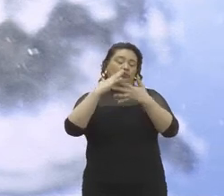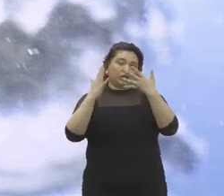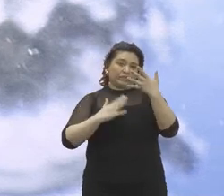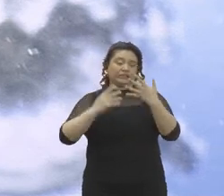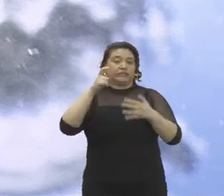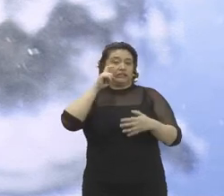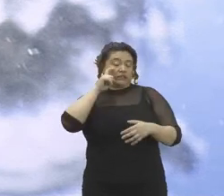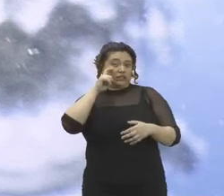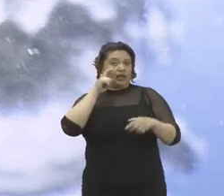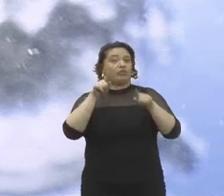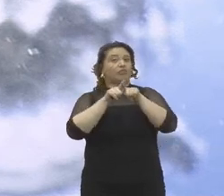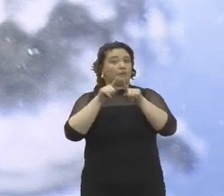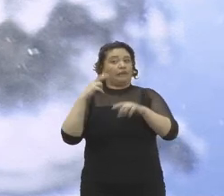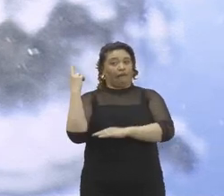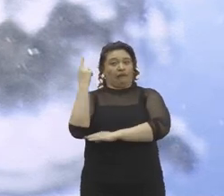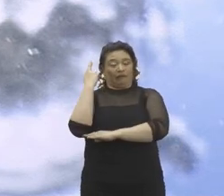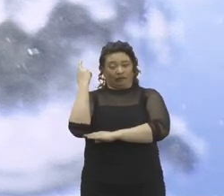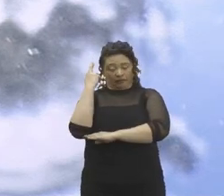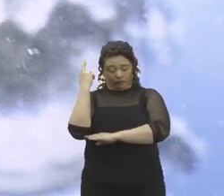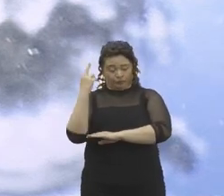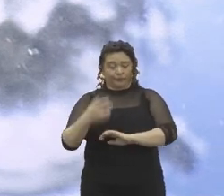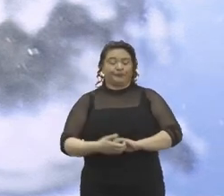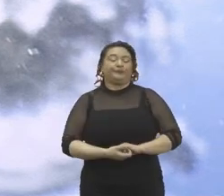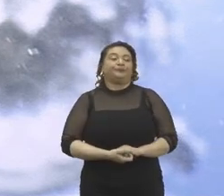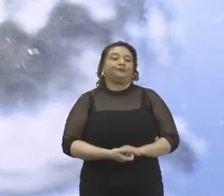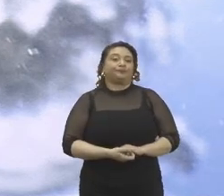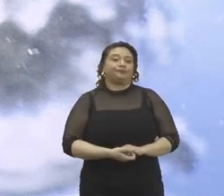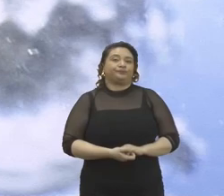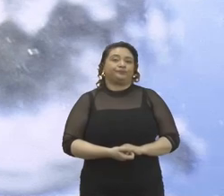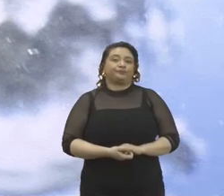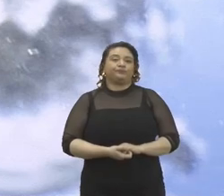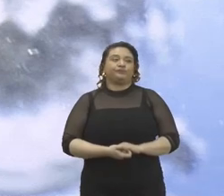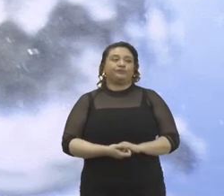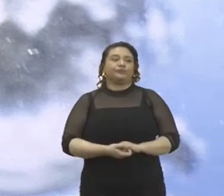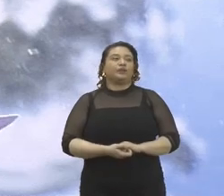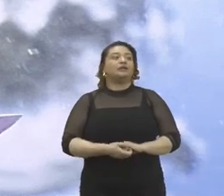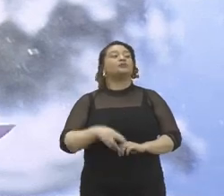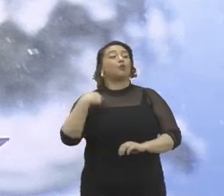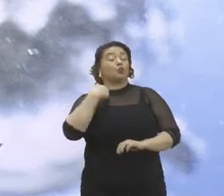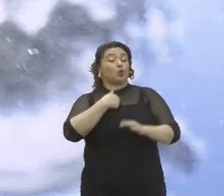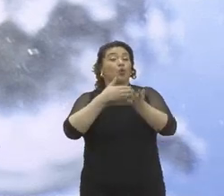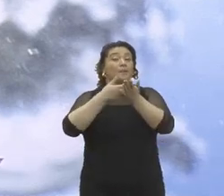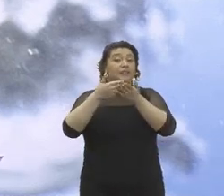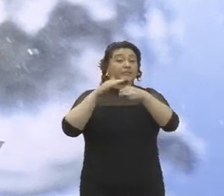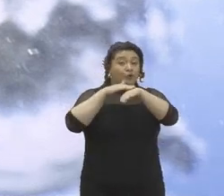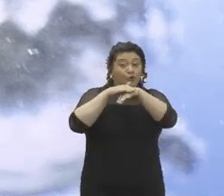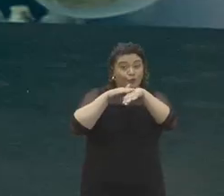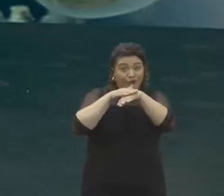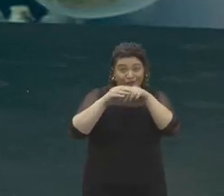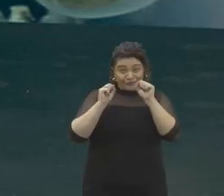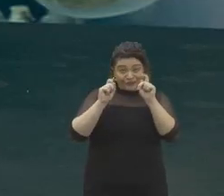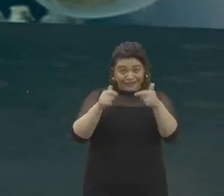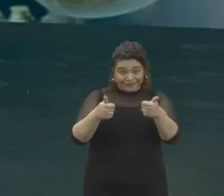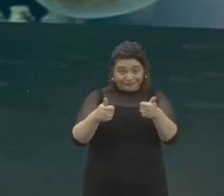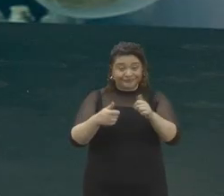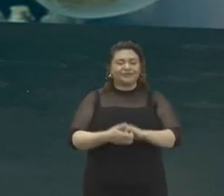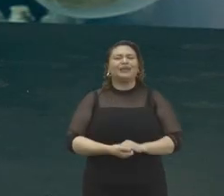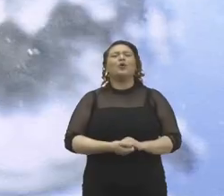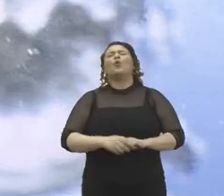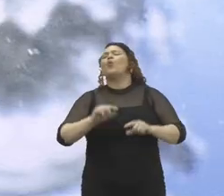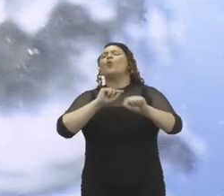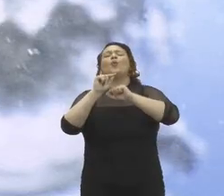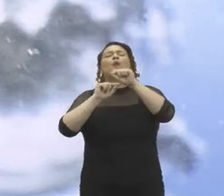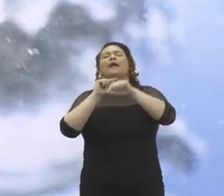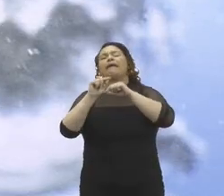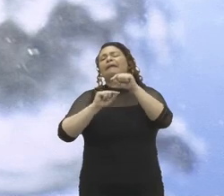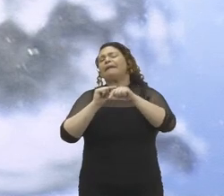Teixeira e o Renato Rodriges Então vamos começar a nossa conversa Bora O que que você